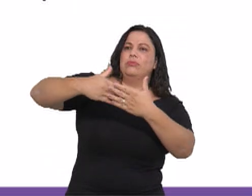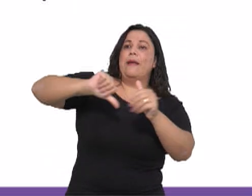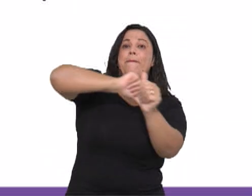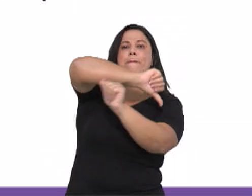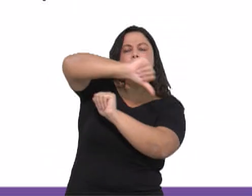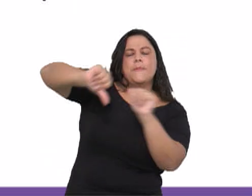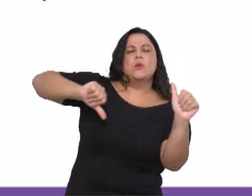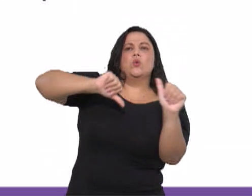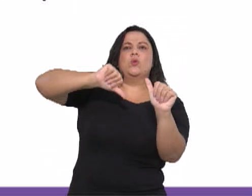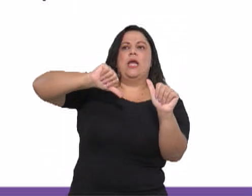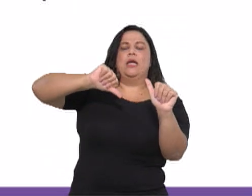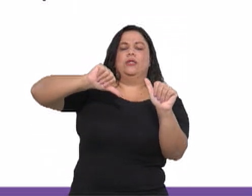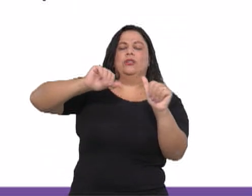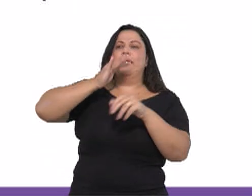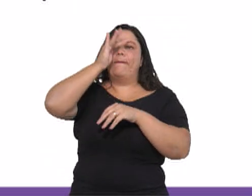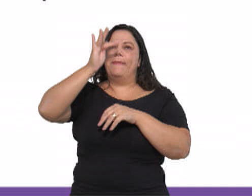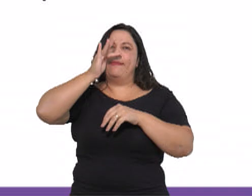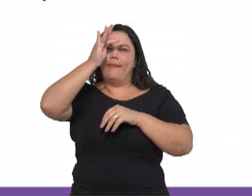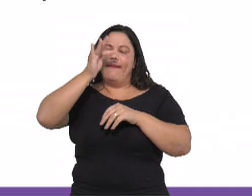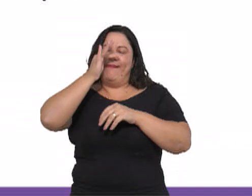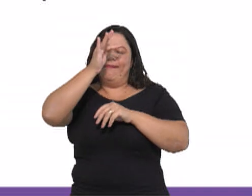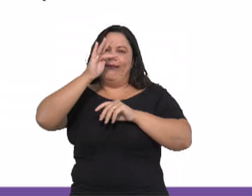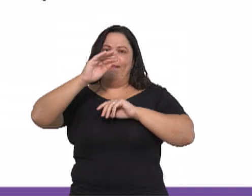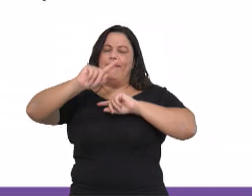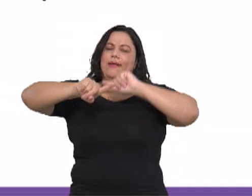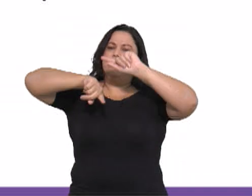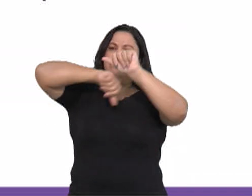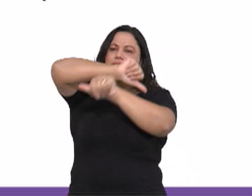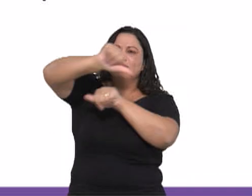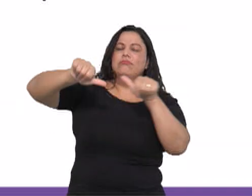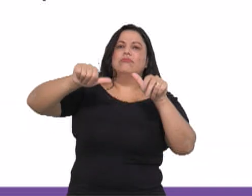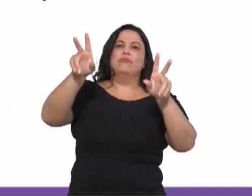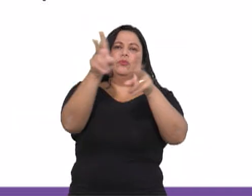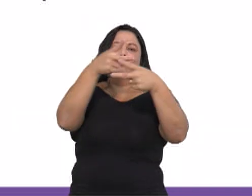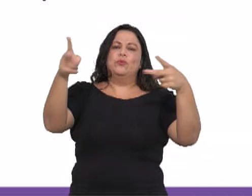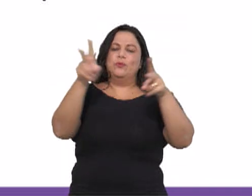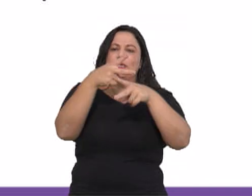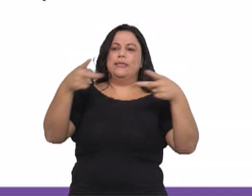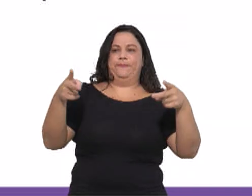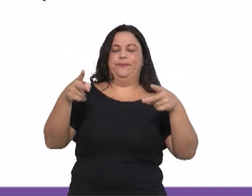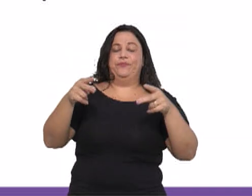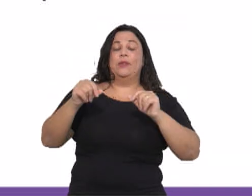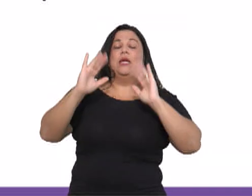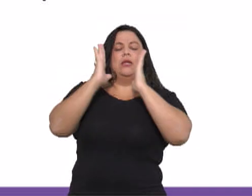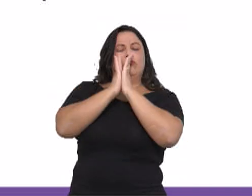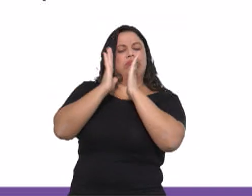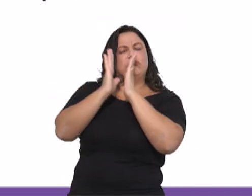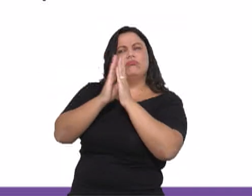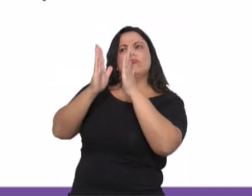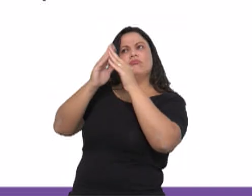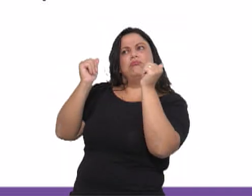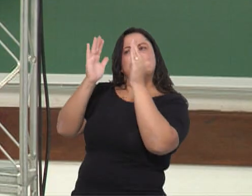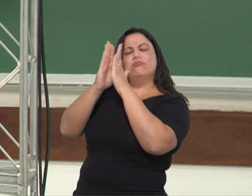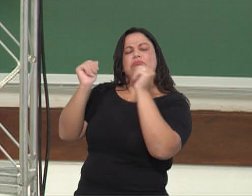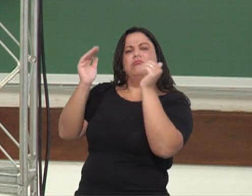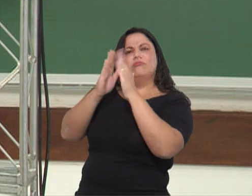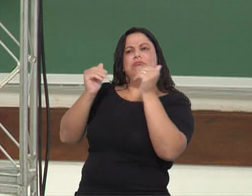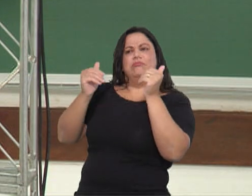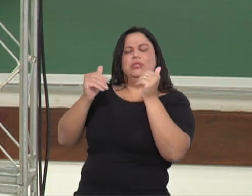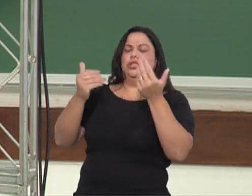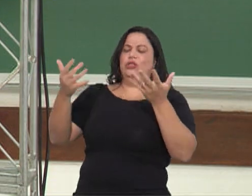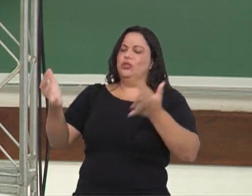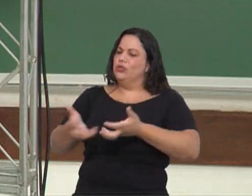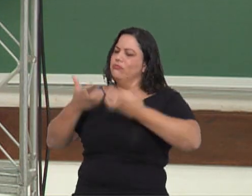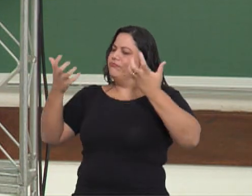de solstício de verão, como forma de agradecer a colheita e pedir fartura. O carnaval, que também é uma festa